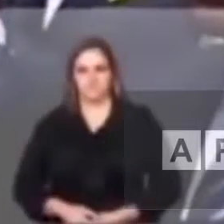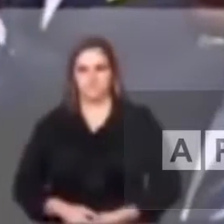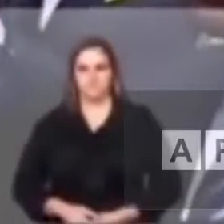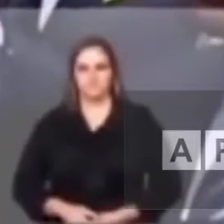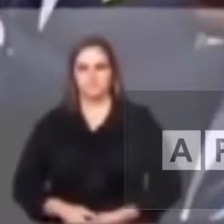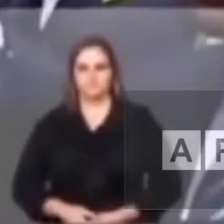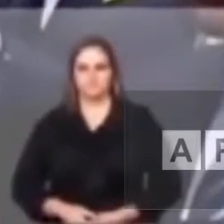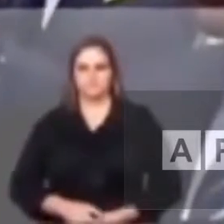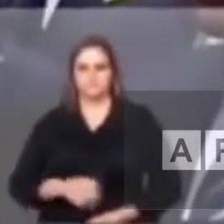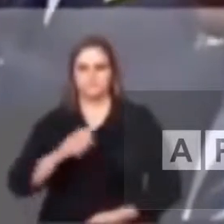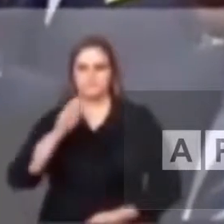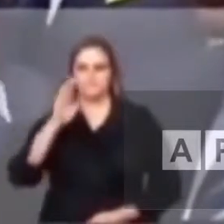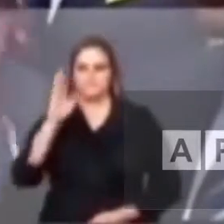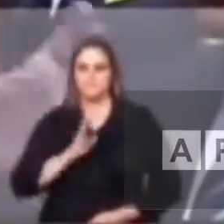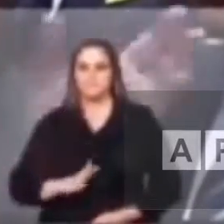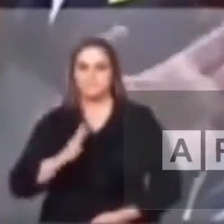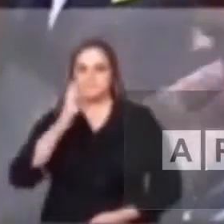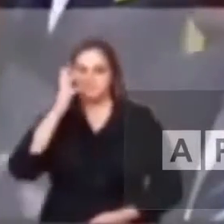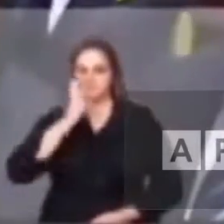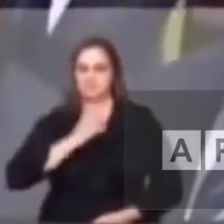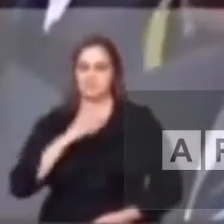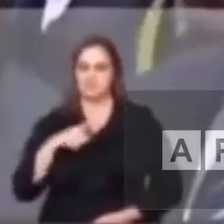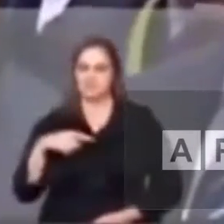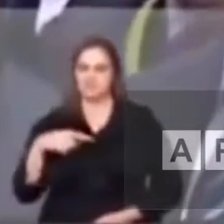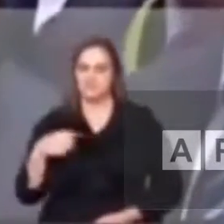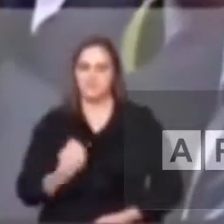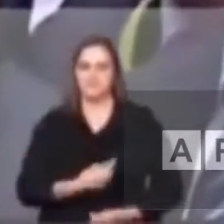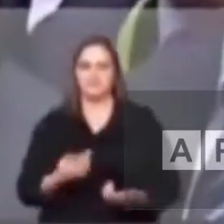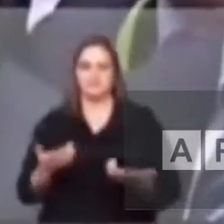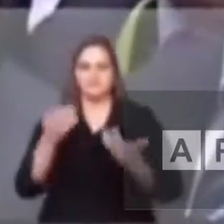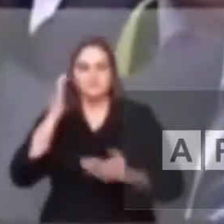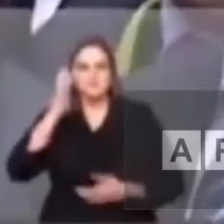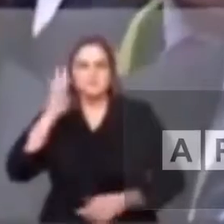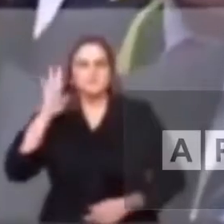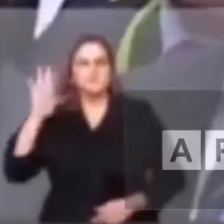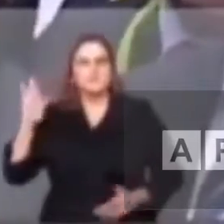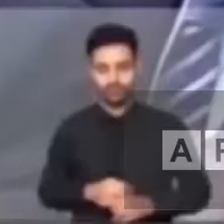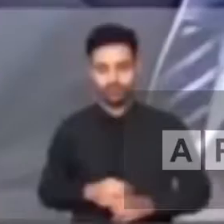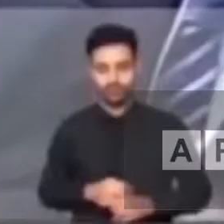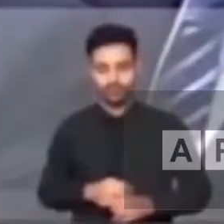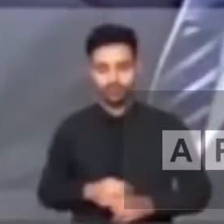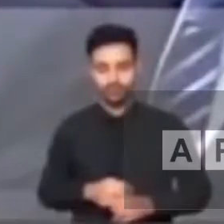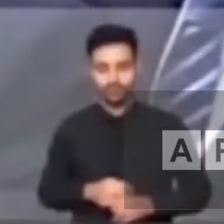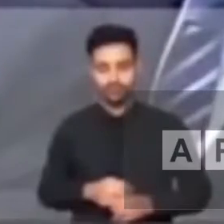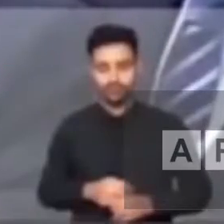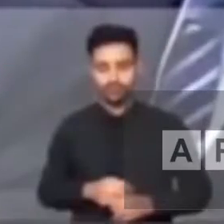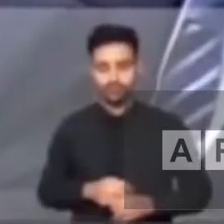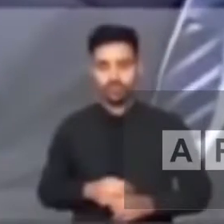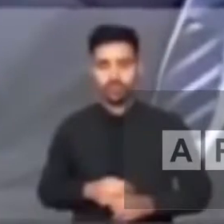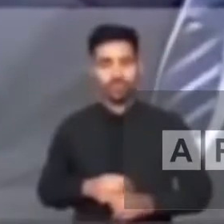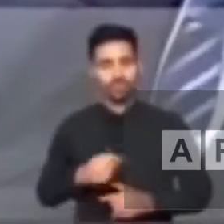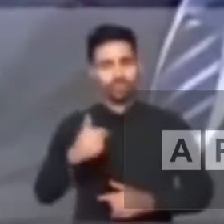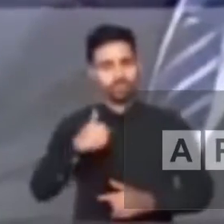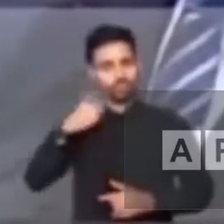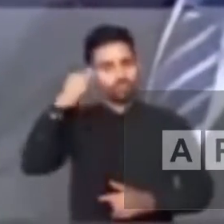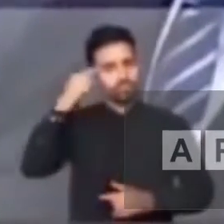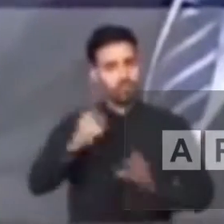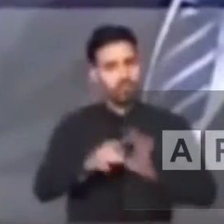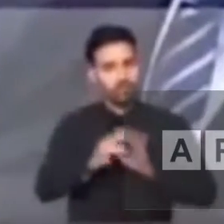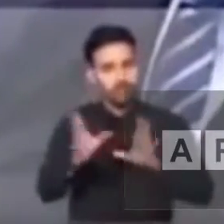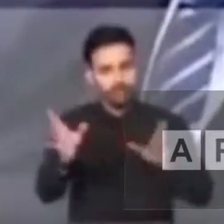Pelo país sério que todos nós sonhamos e queremos. Pela liberdade,